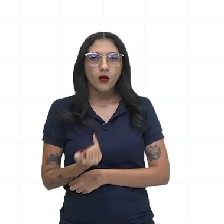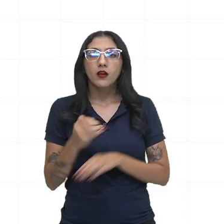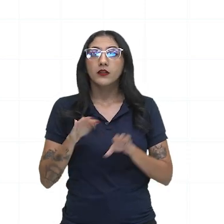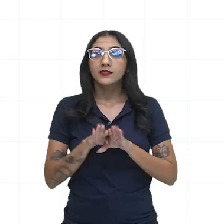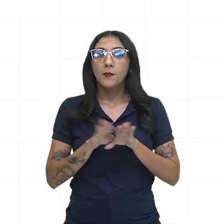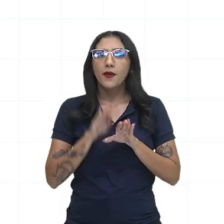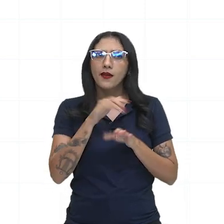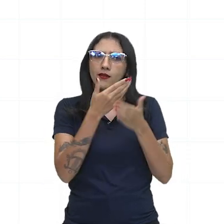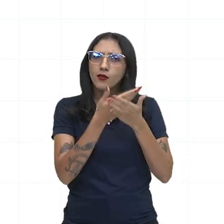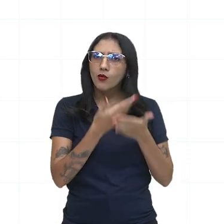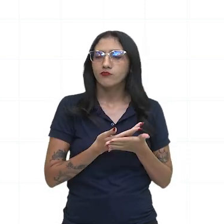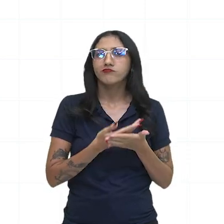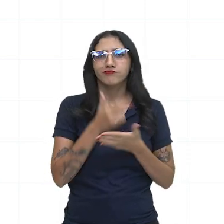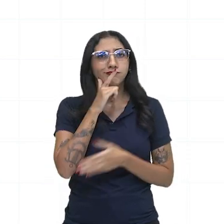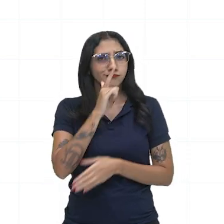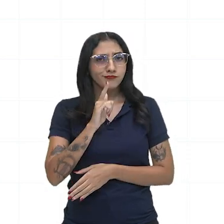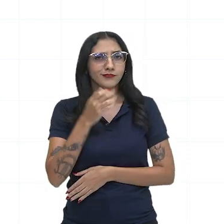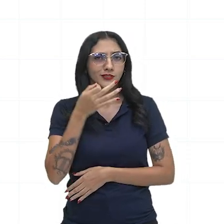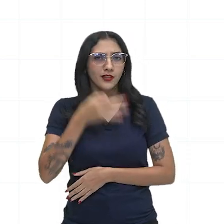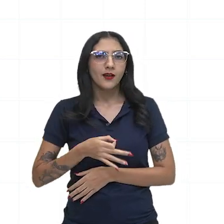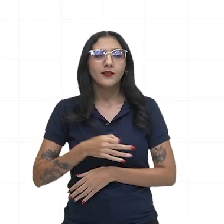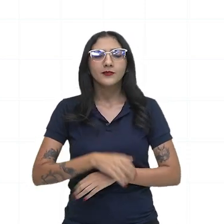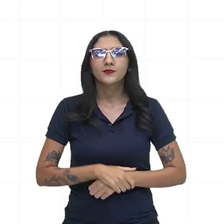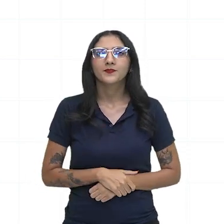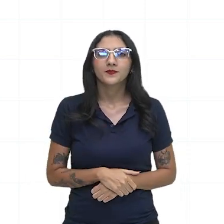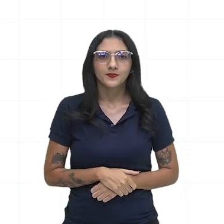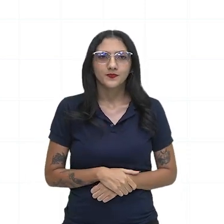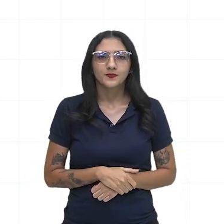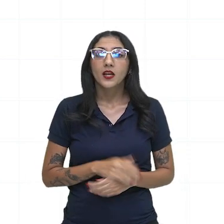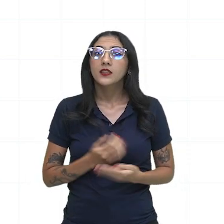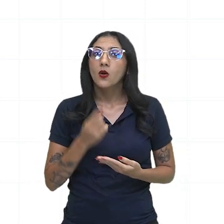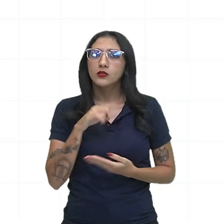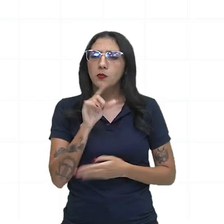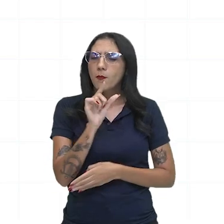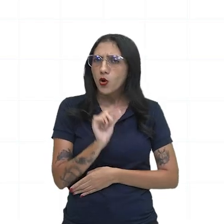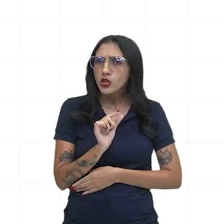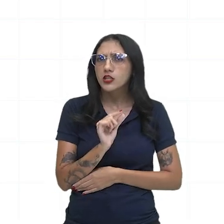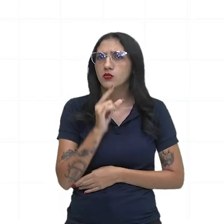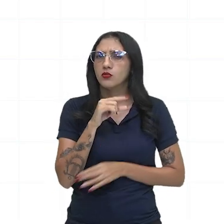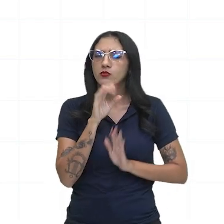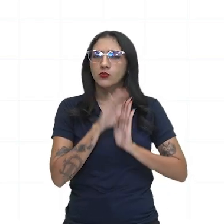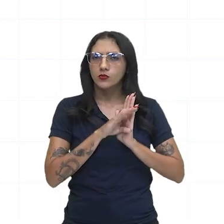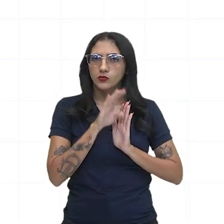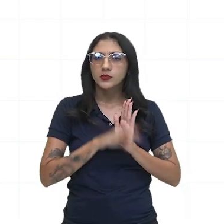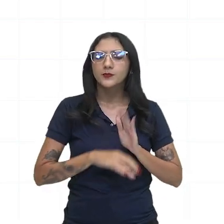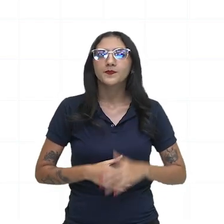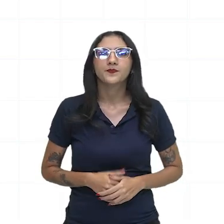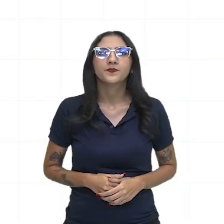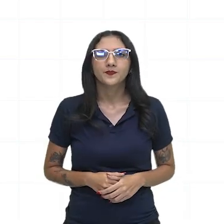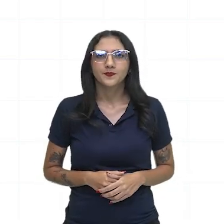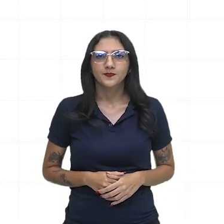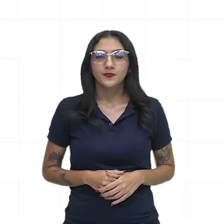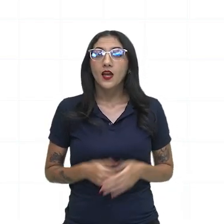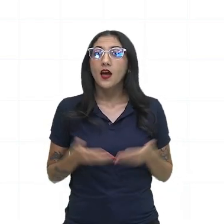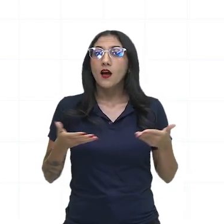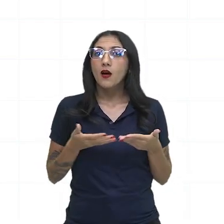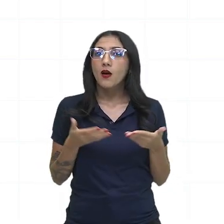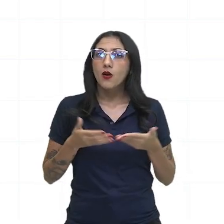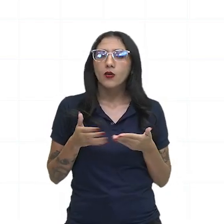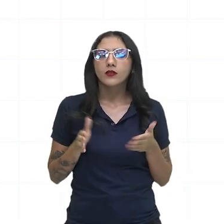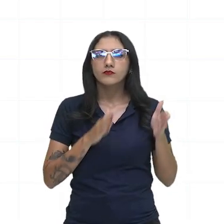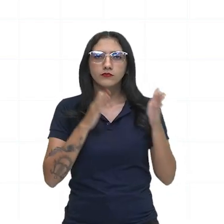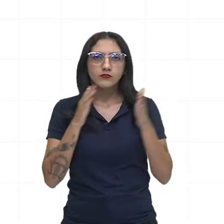melhora cardiovascular e no emagrecimento, e os estudos dele deu certo, não é mesmo? Bom, isso é um pouquinho da